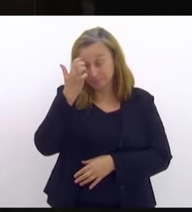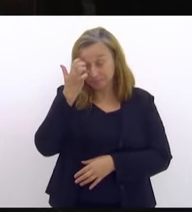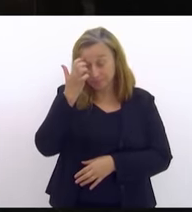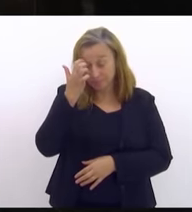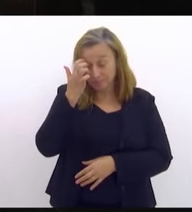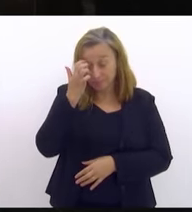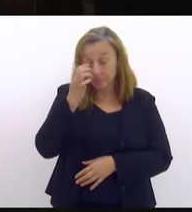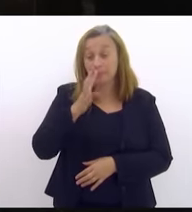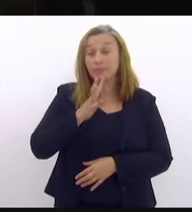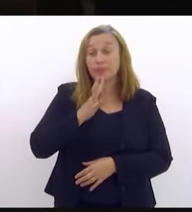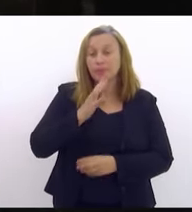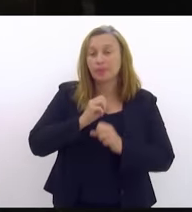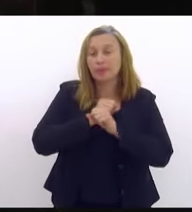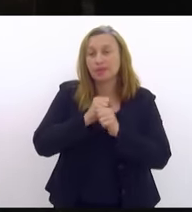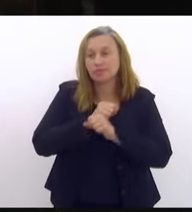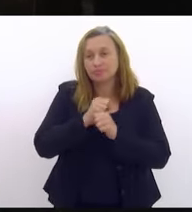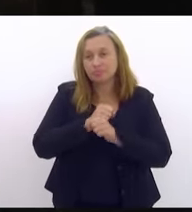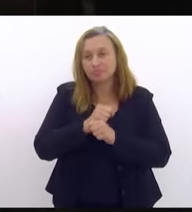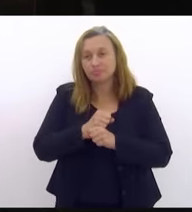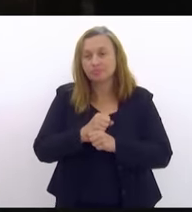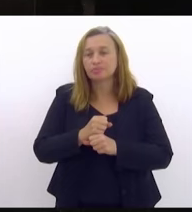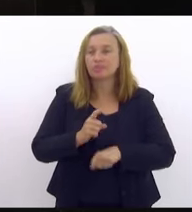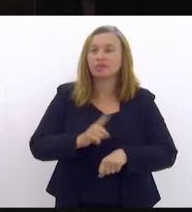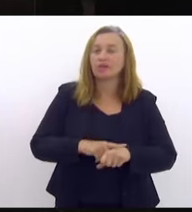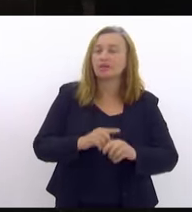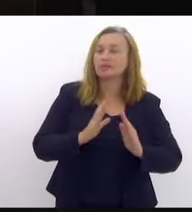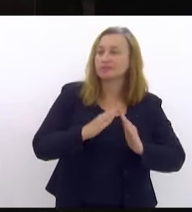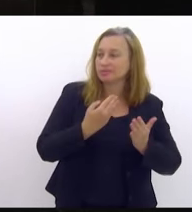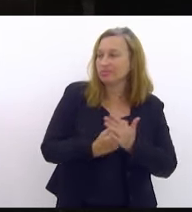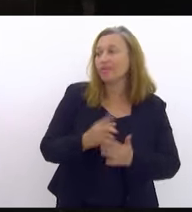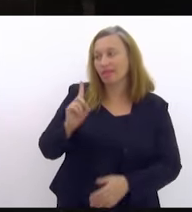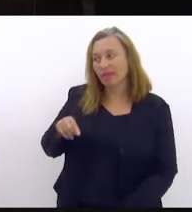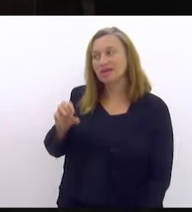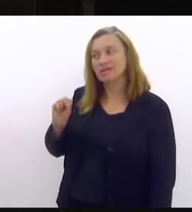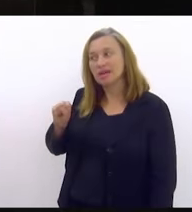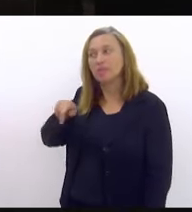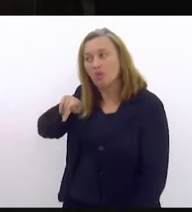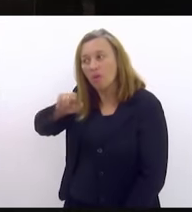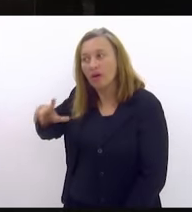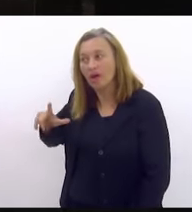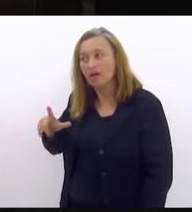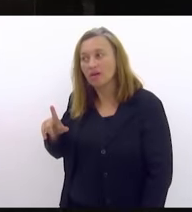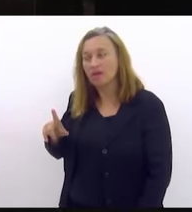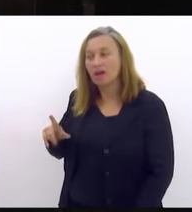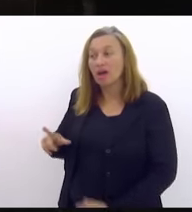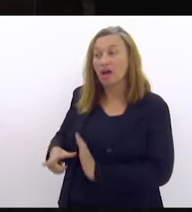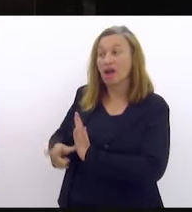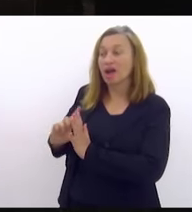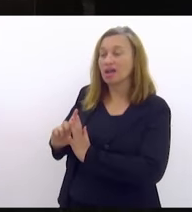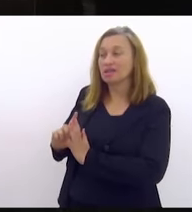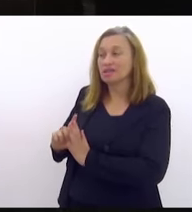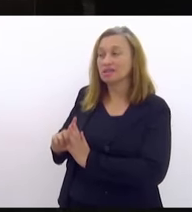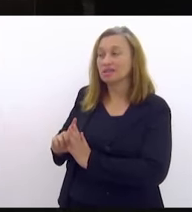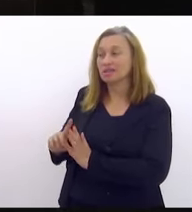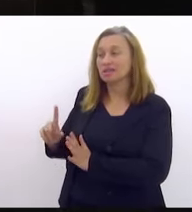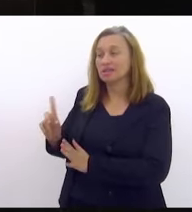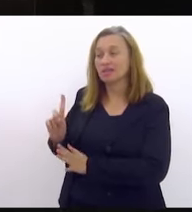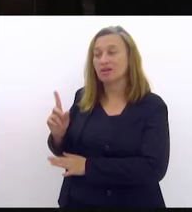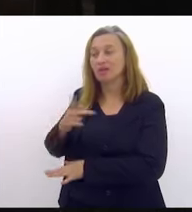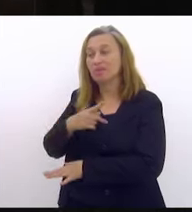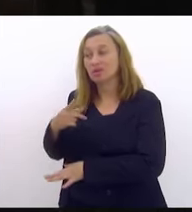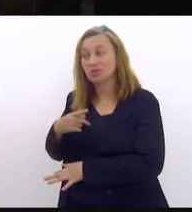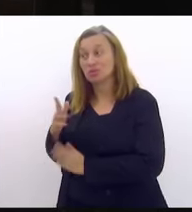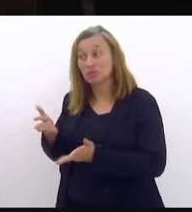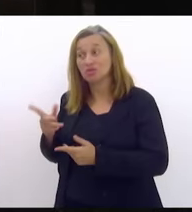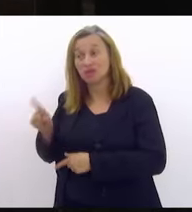conhece há tantos anos, de tempo de escola, né, Samuel? Que eu nem é pastor Samuel, era Samuel. E tantas pessoas que a gente